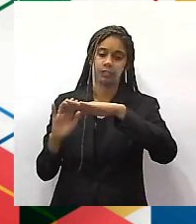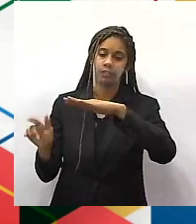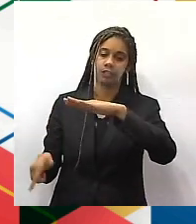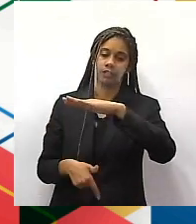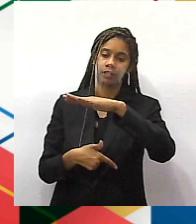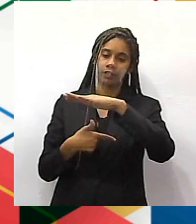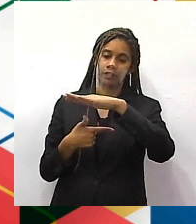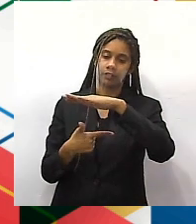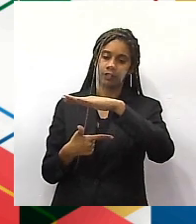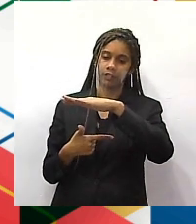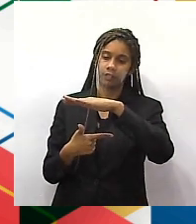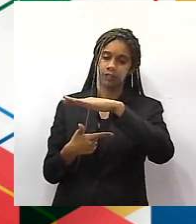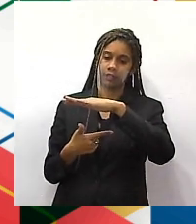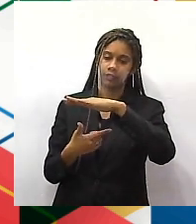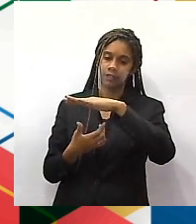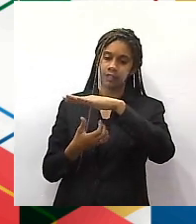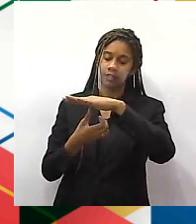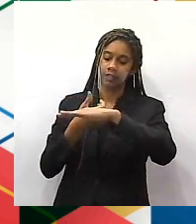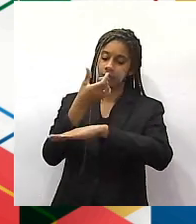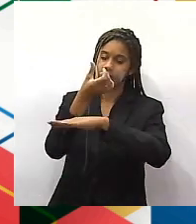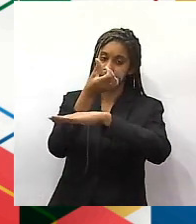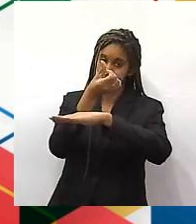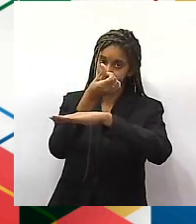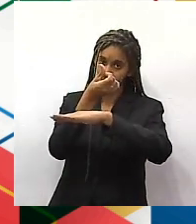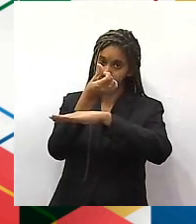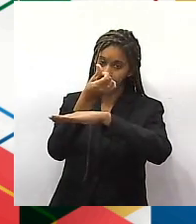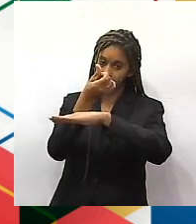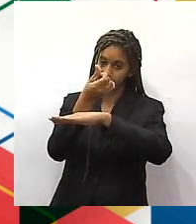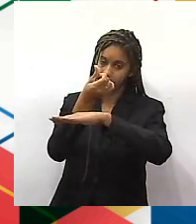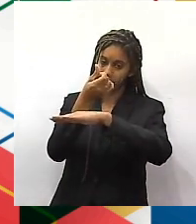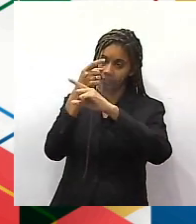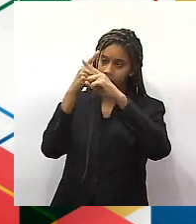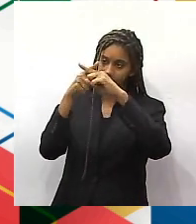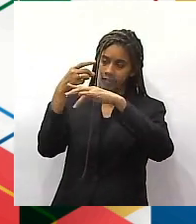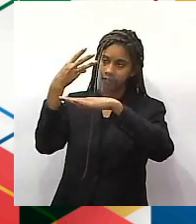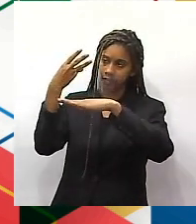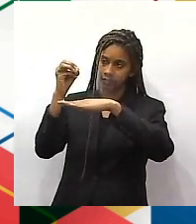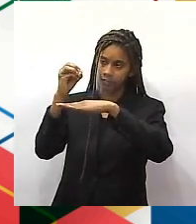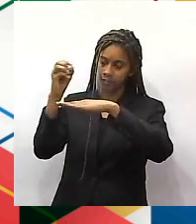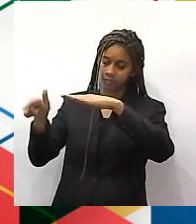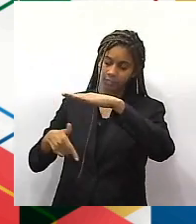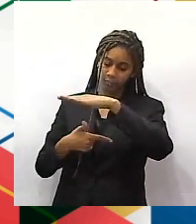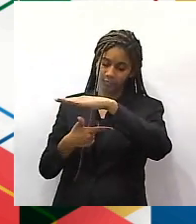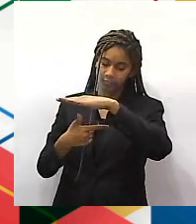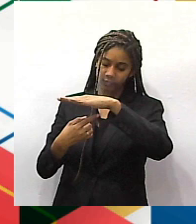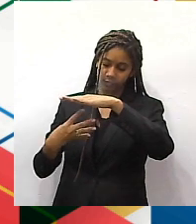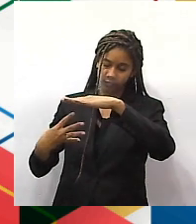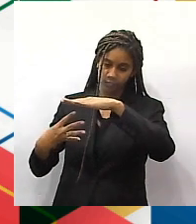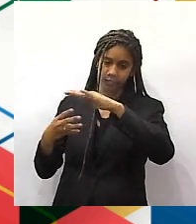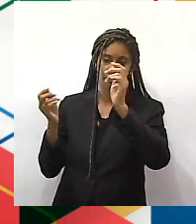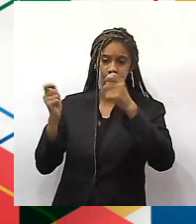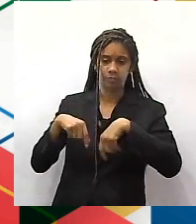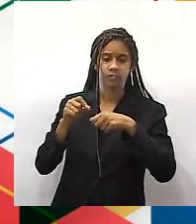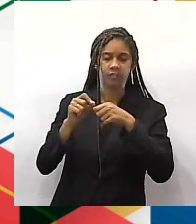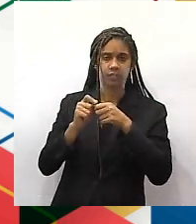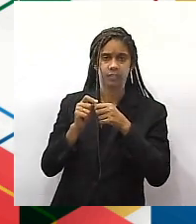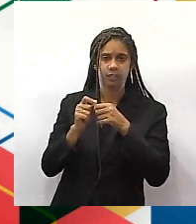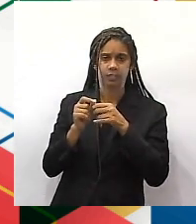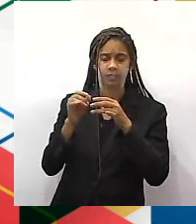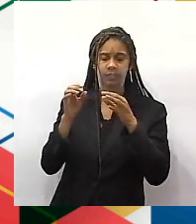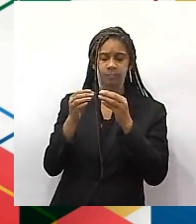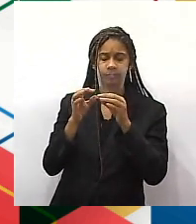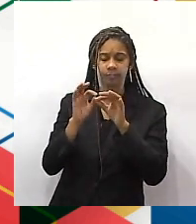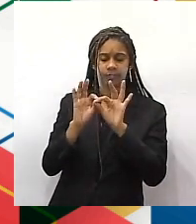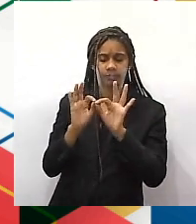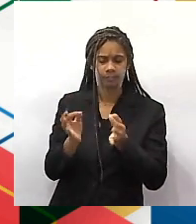a 6 vezes 30 dividido por 24. Posso simplificar ali? Posso.